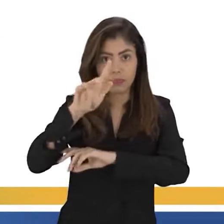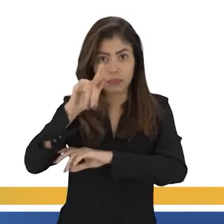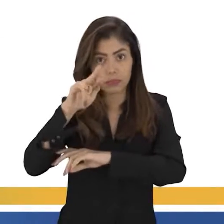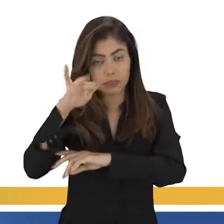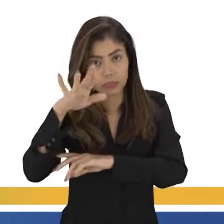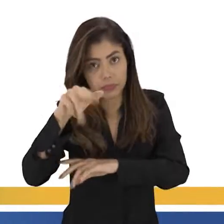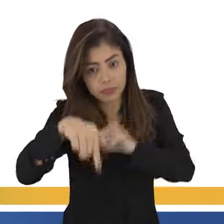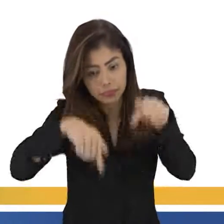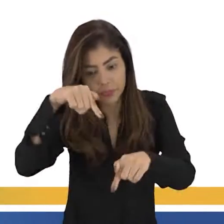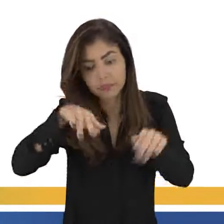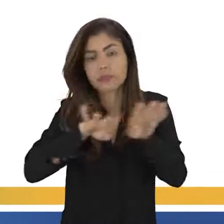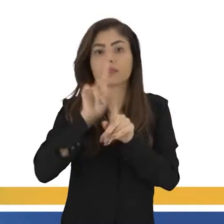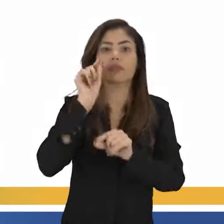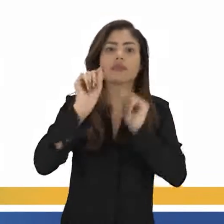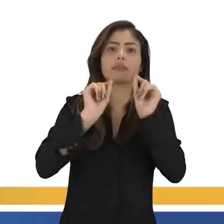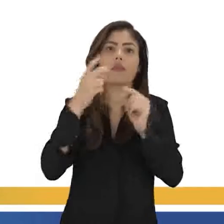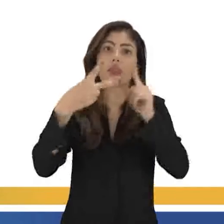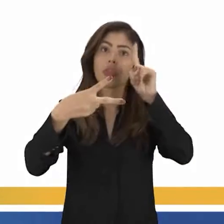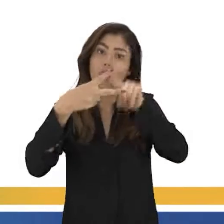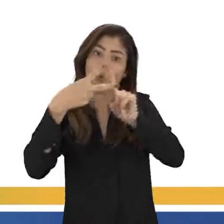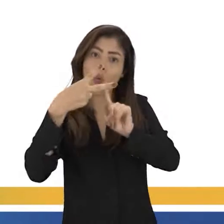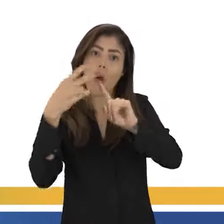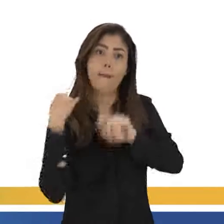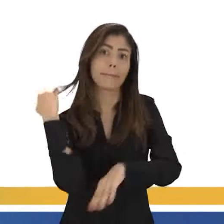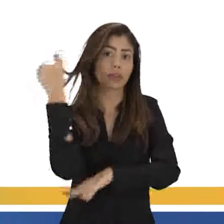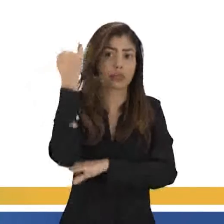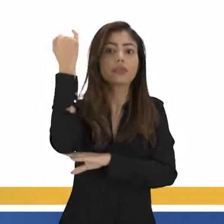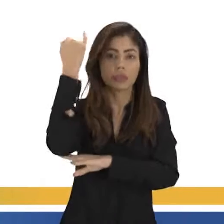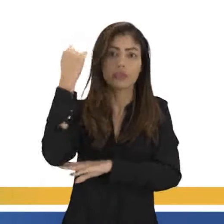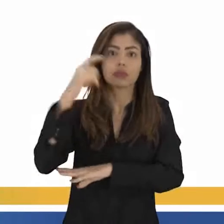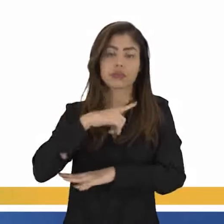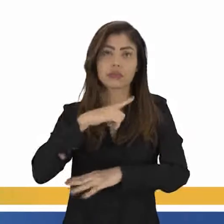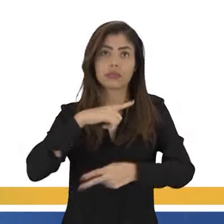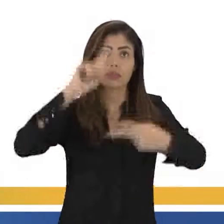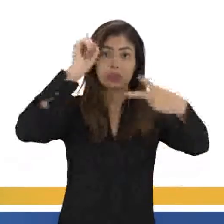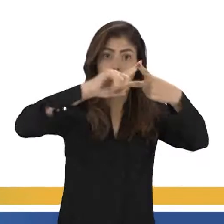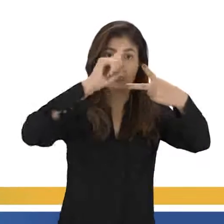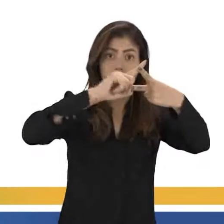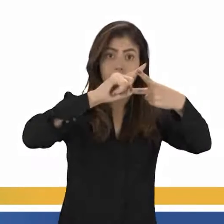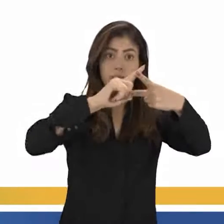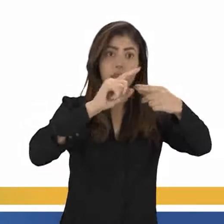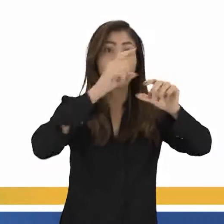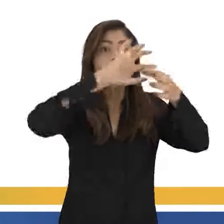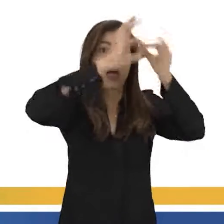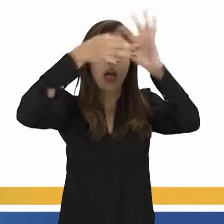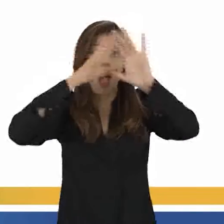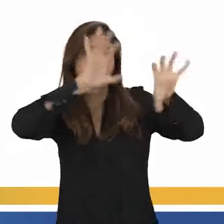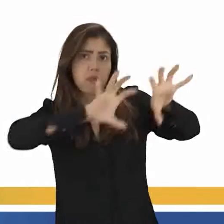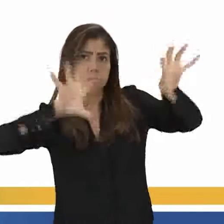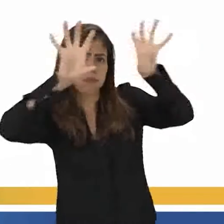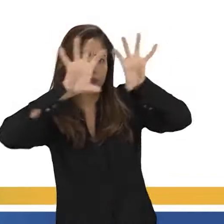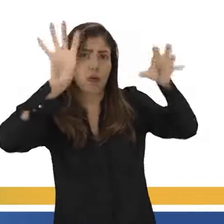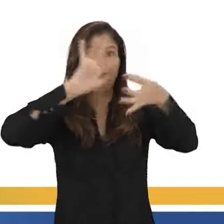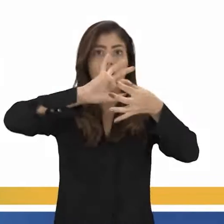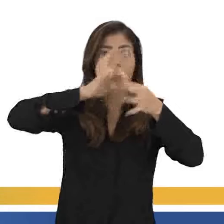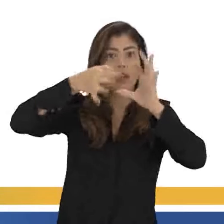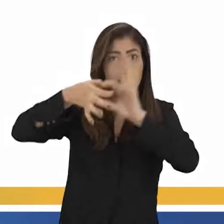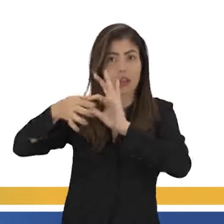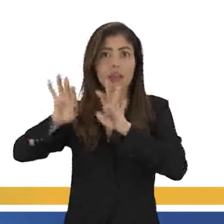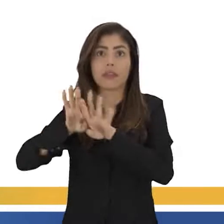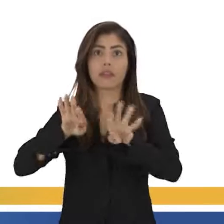biogeoquímicos, existe 2 ciclos importantíssimos, que são o ciclo gasoso e o ciclo